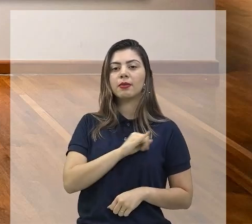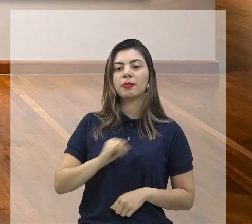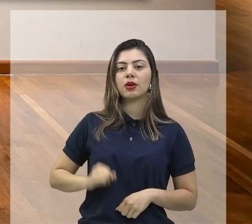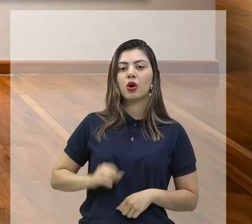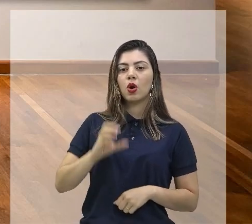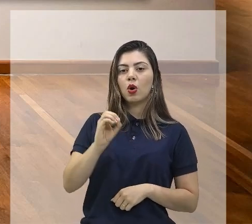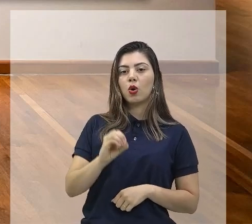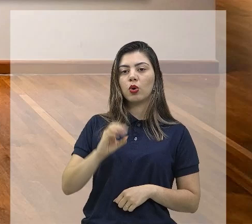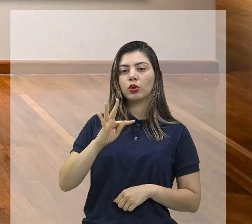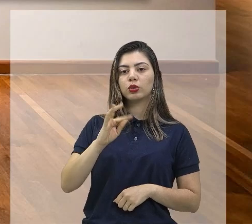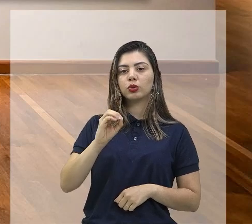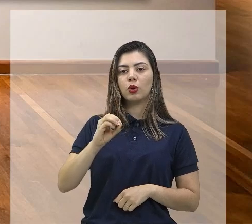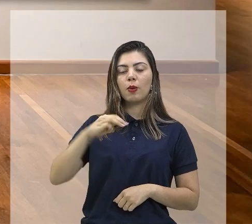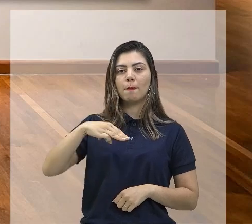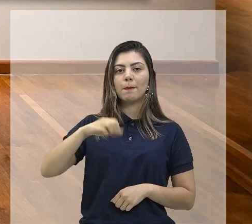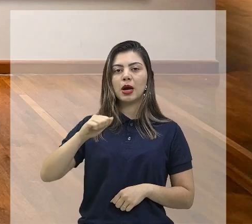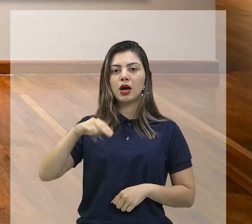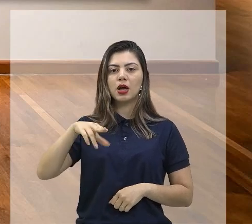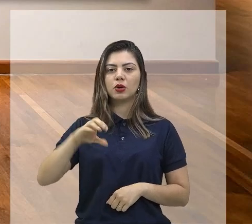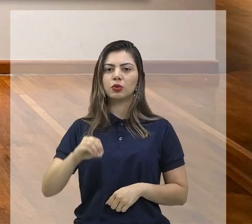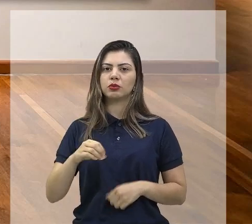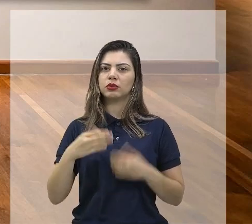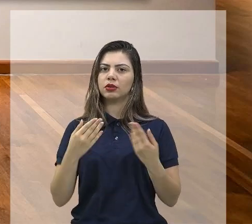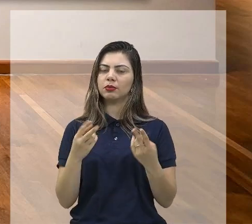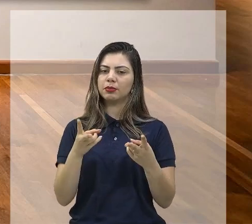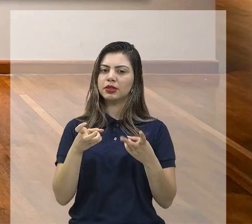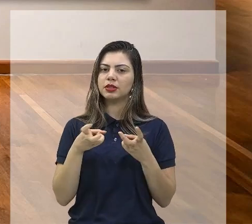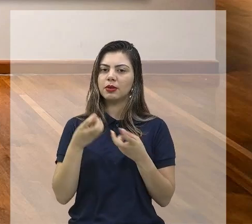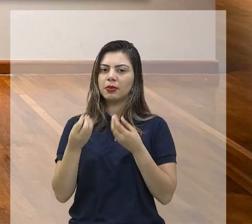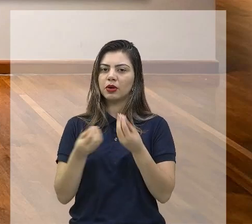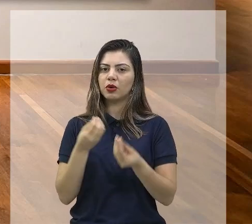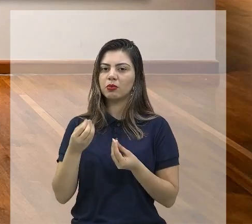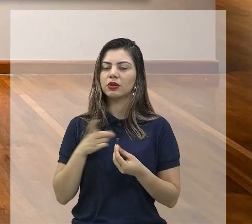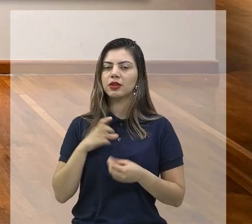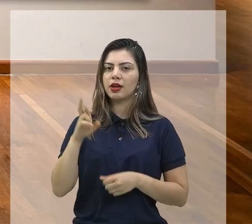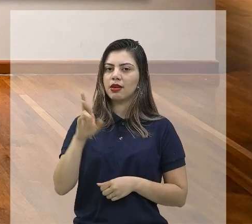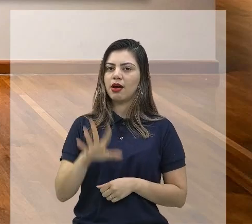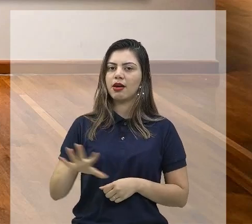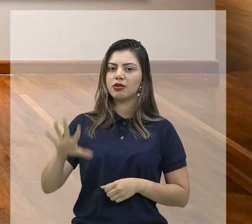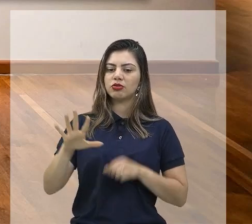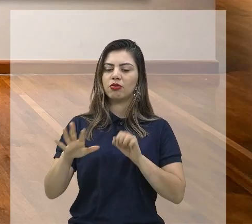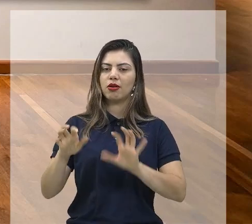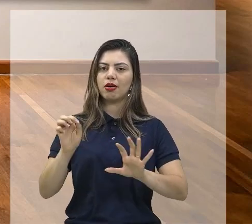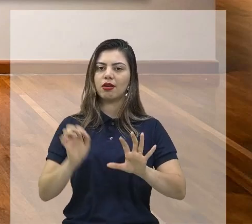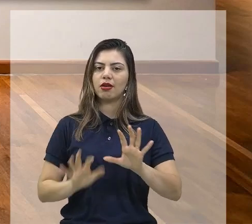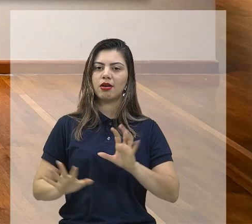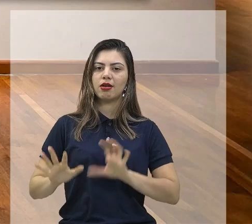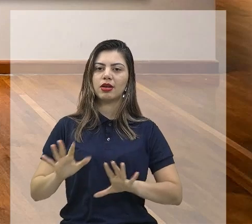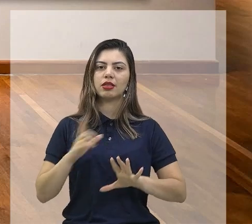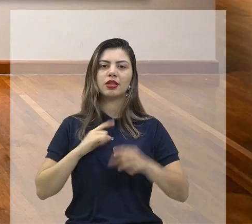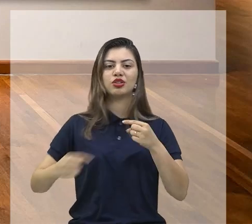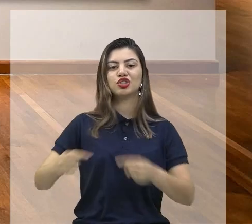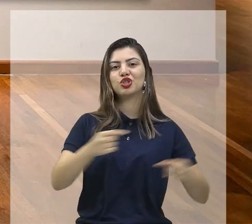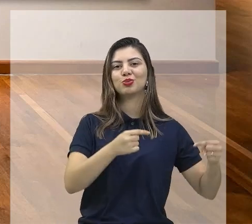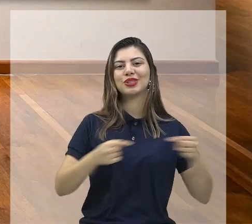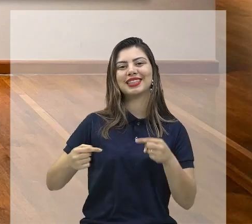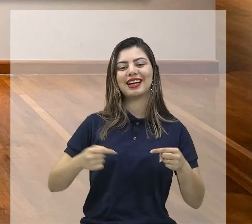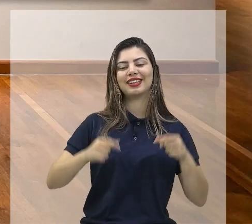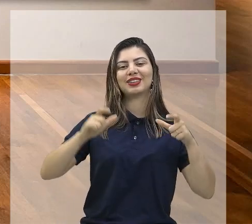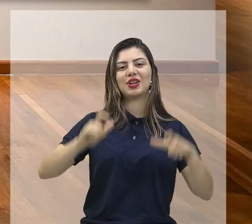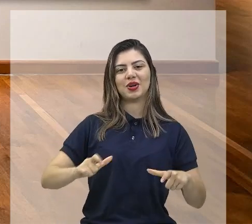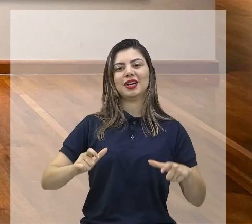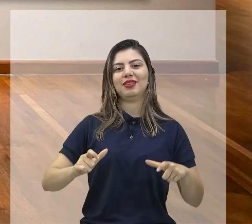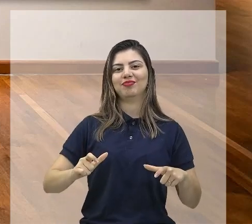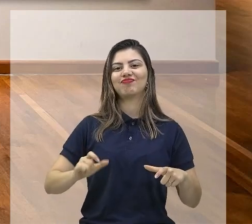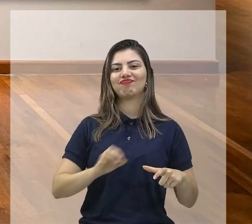Otomano. E olha só como eles estão ali, né, nessas regiões, tá certo? Disputando territórios. E temos, então,